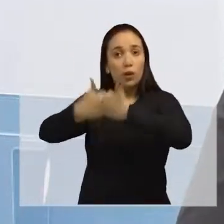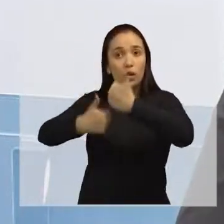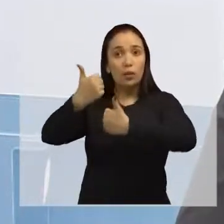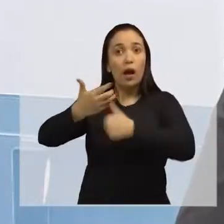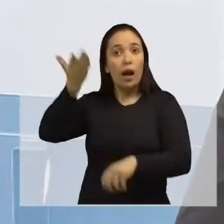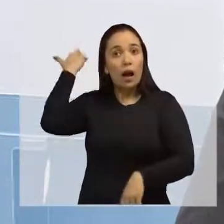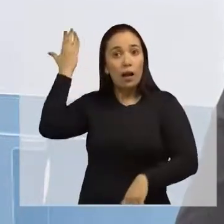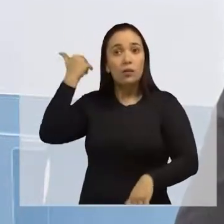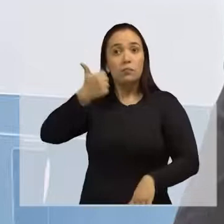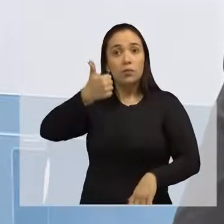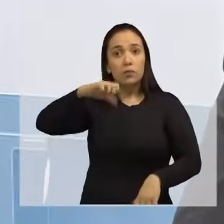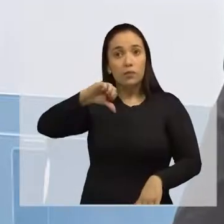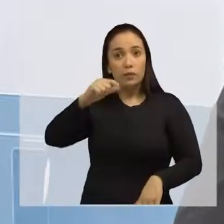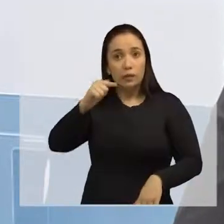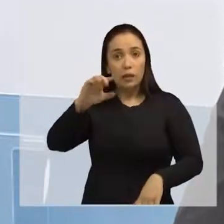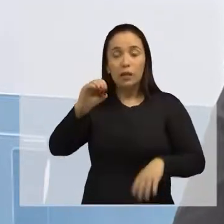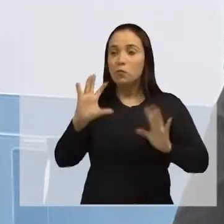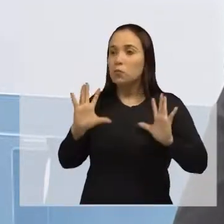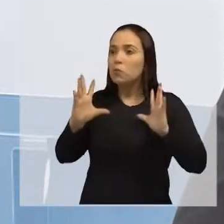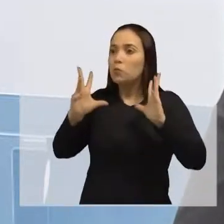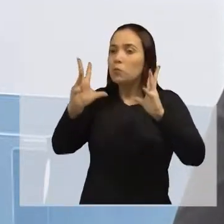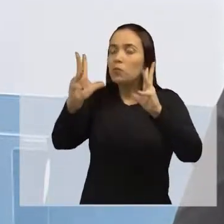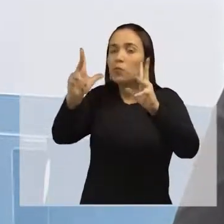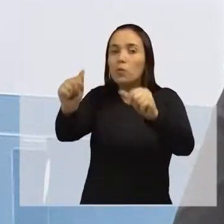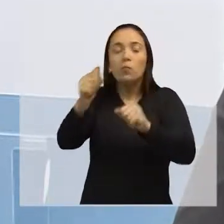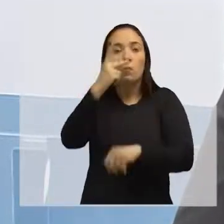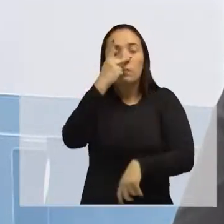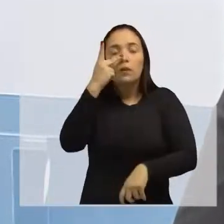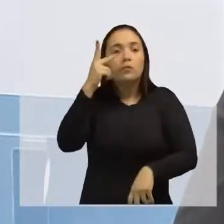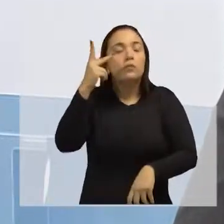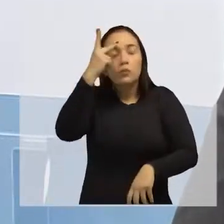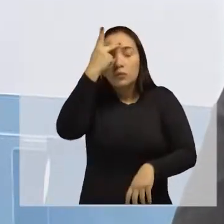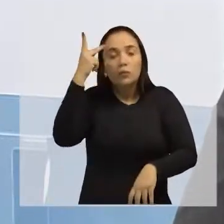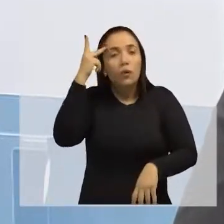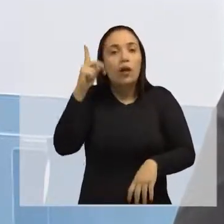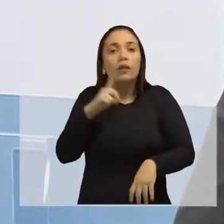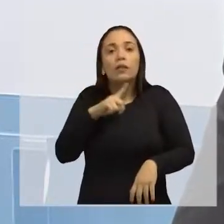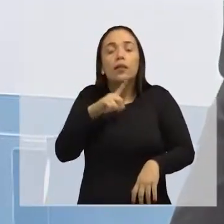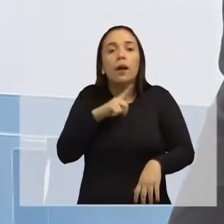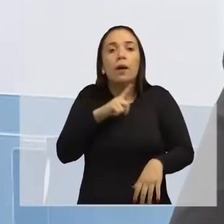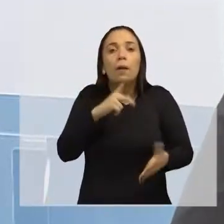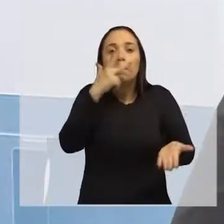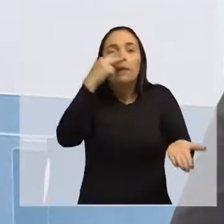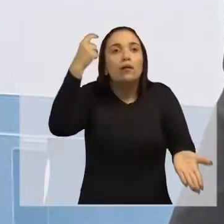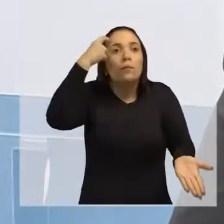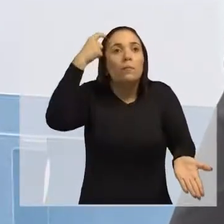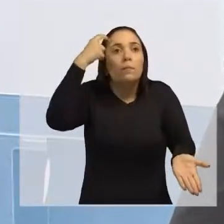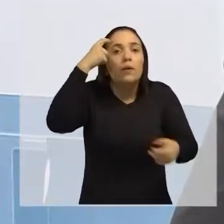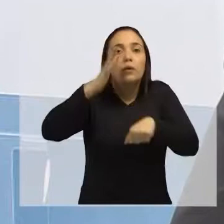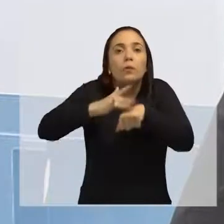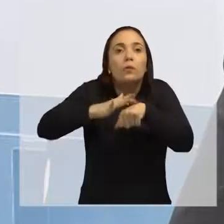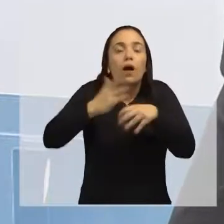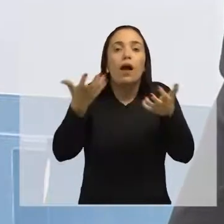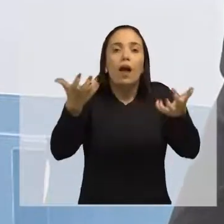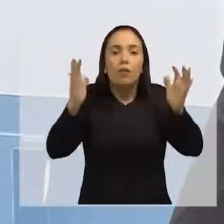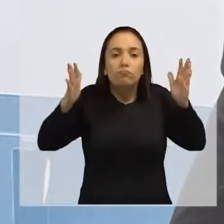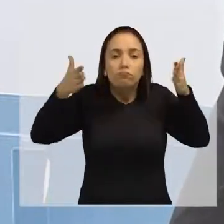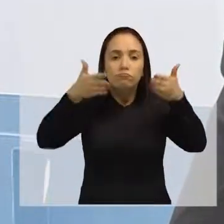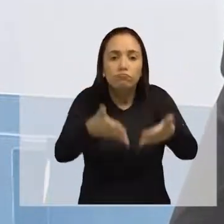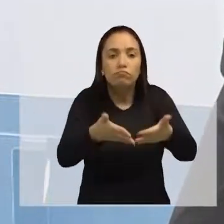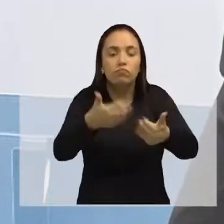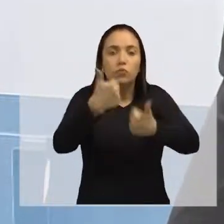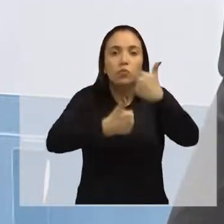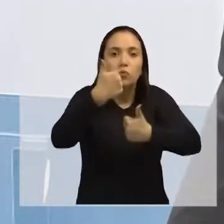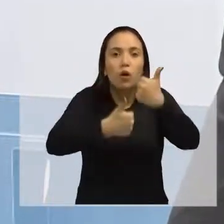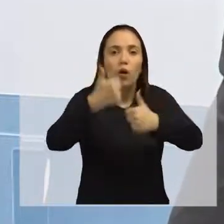hino, as pessoas viviam só Copa do Mundo. Era o país da chuteira, como o Luiz falou muito bem, né? Era Luiz? o